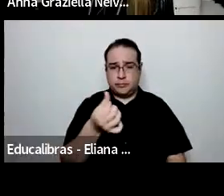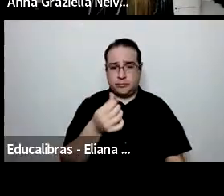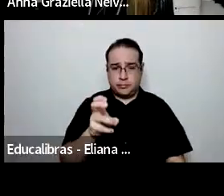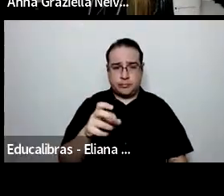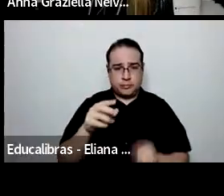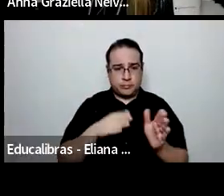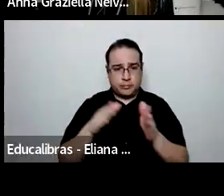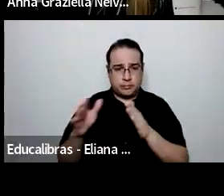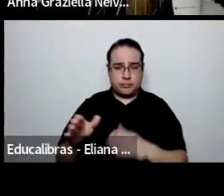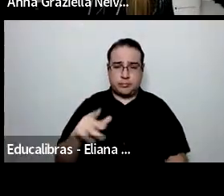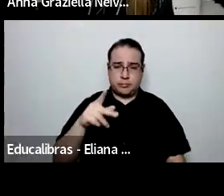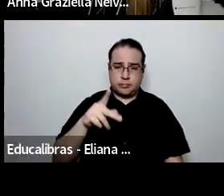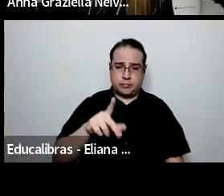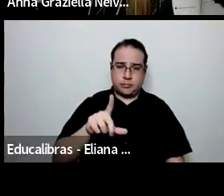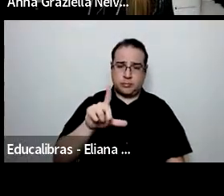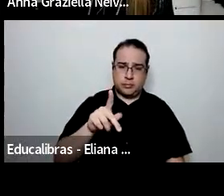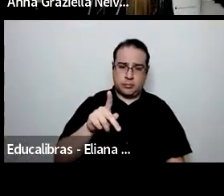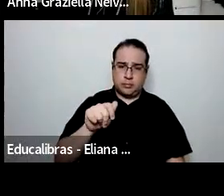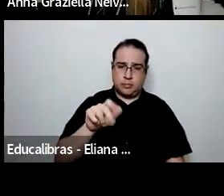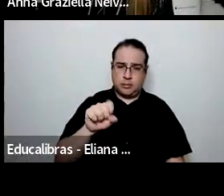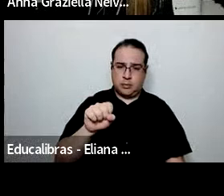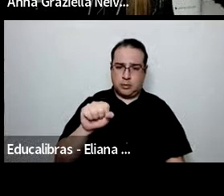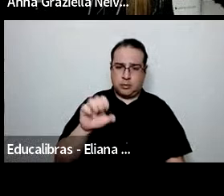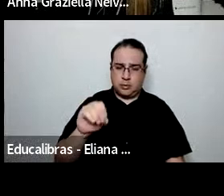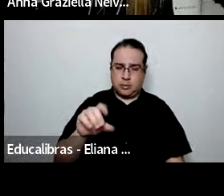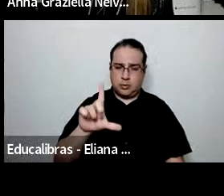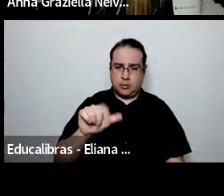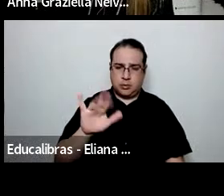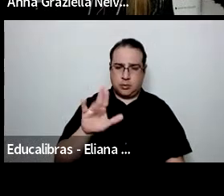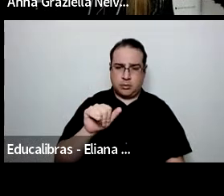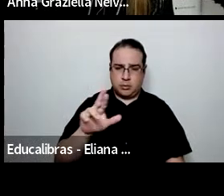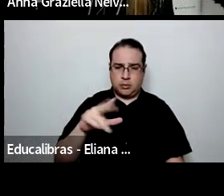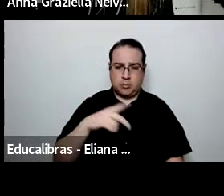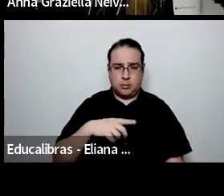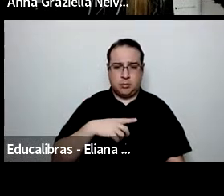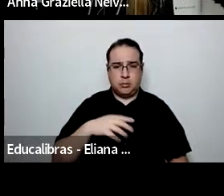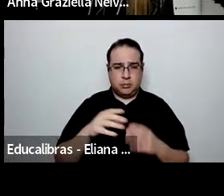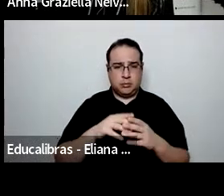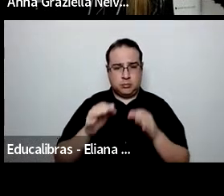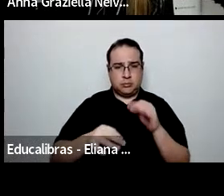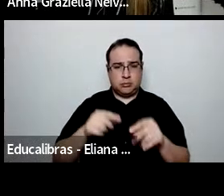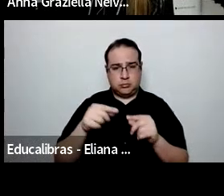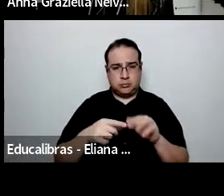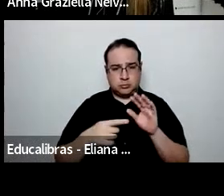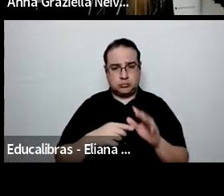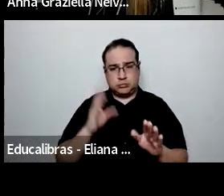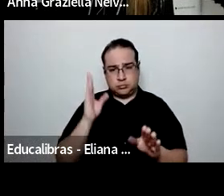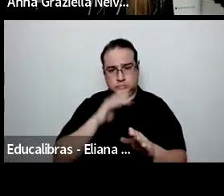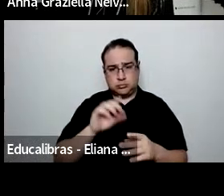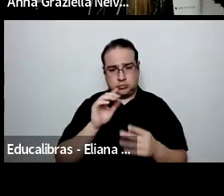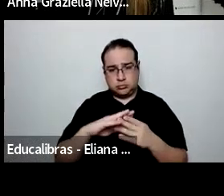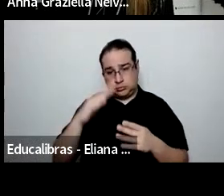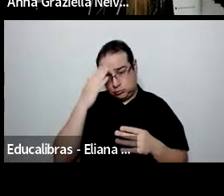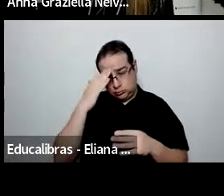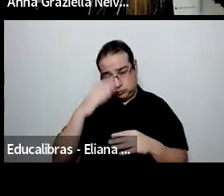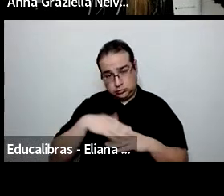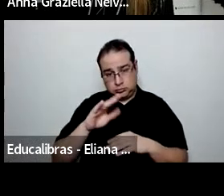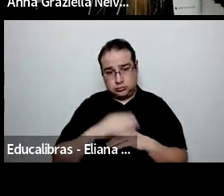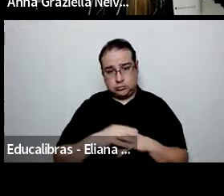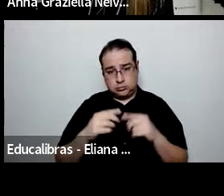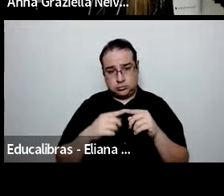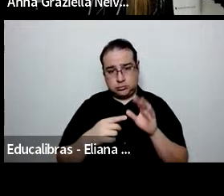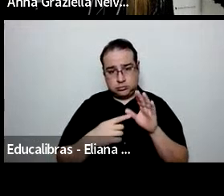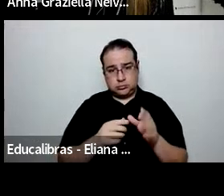Paço do Lumiar e diligentemente a promotora eleitoral conseguiu identificar a mais de